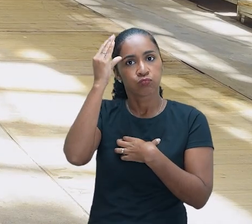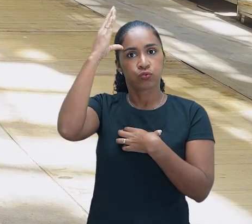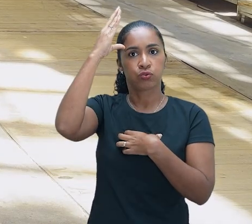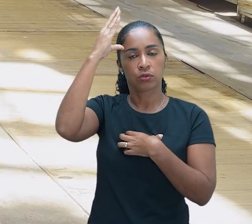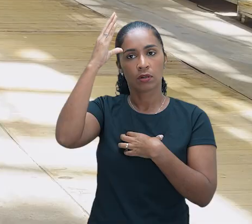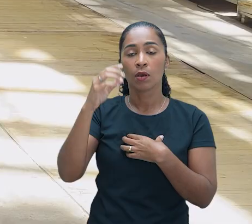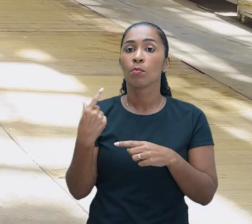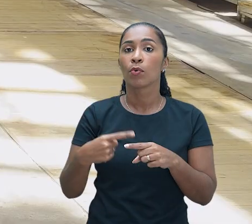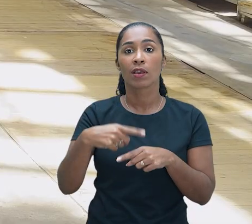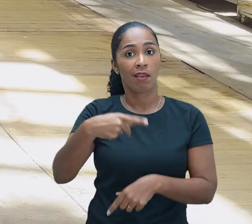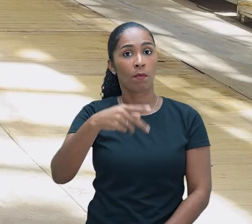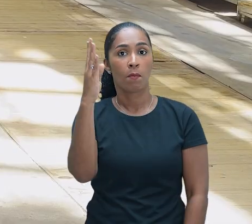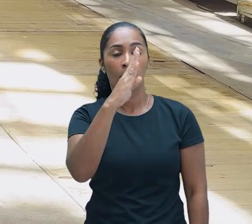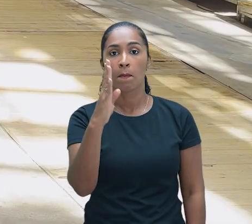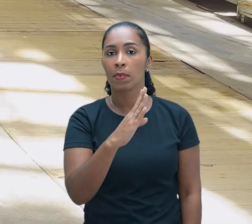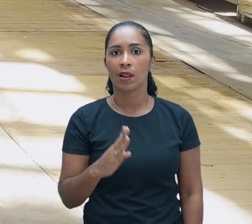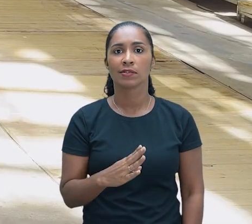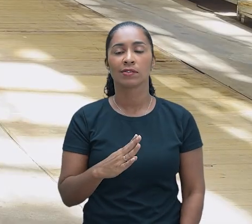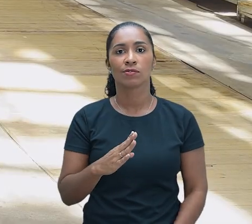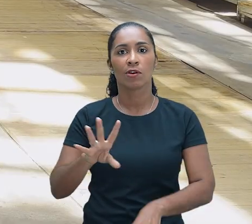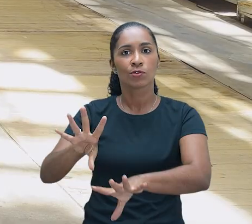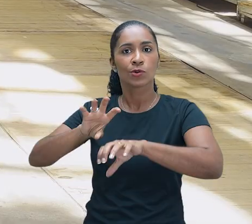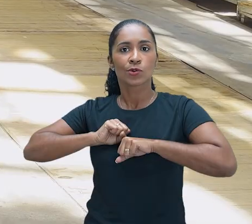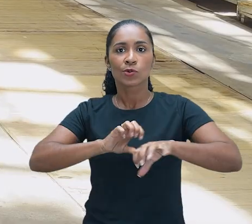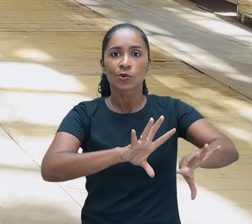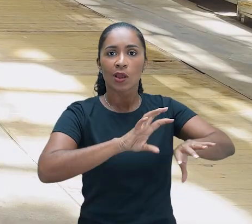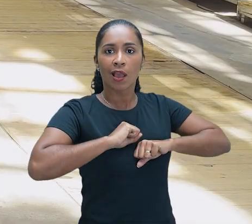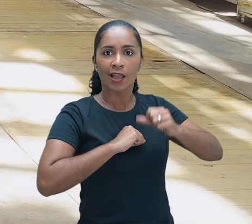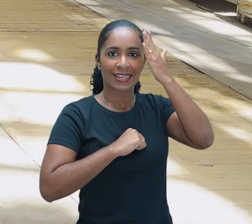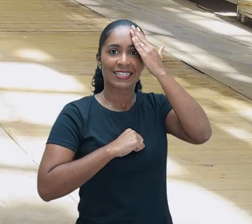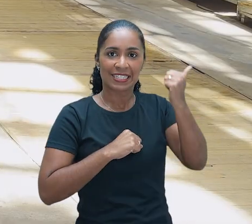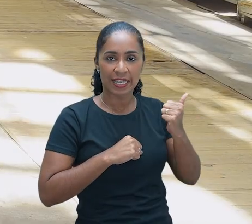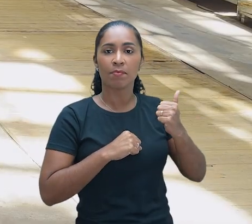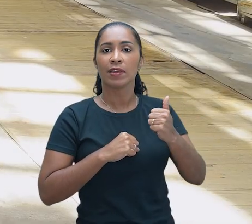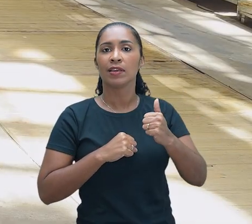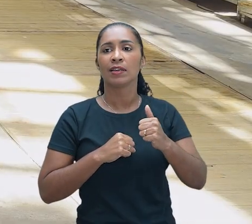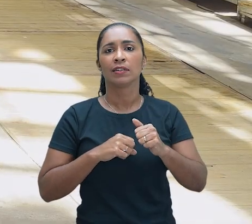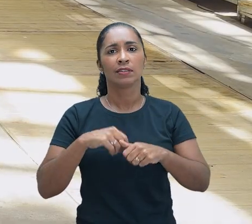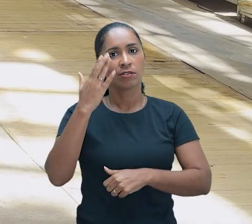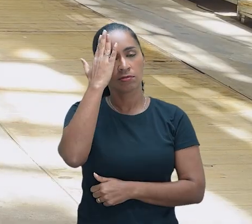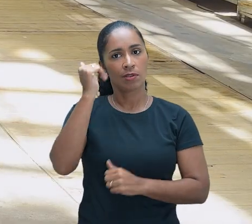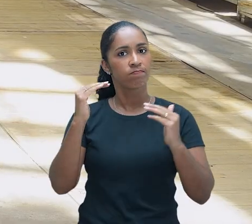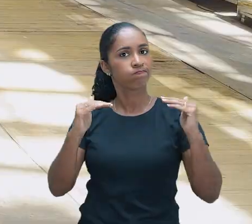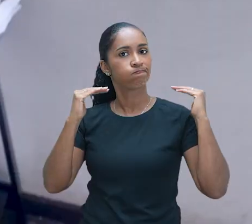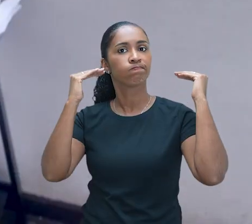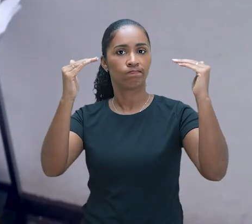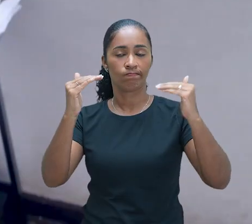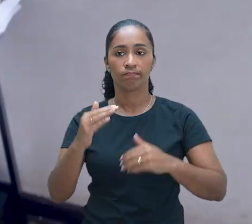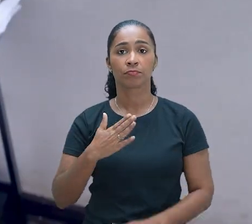Imagina! Então, o Brasil é celeiro desses saberes, né? Não é celeiro de qualquer saber, é celeiro desses grandes saberes,